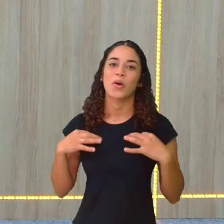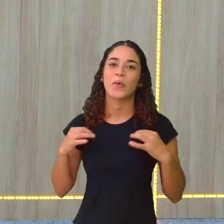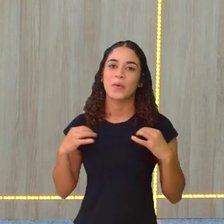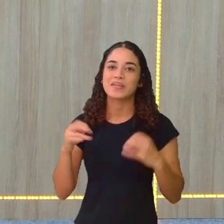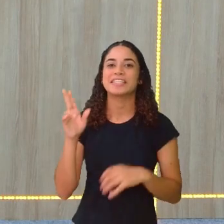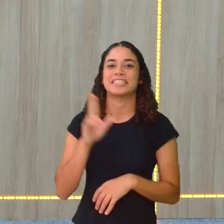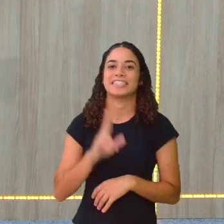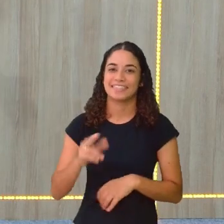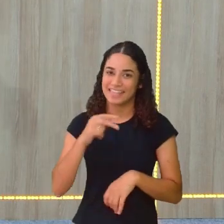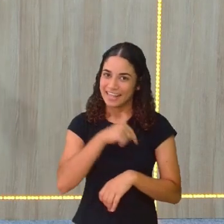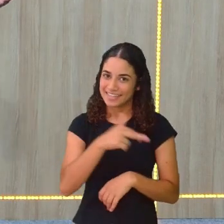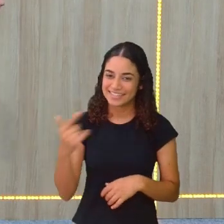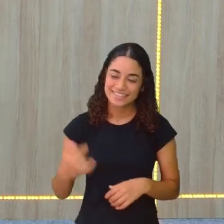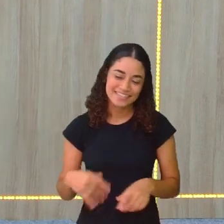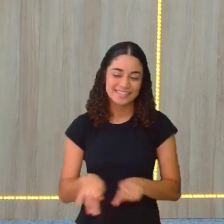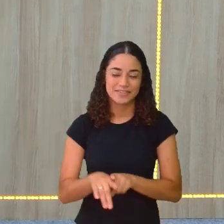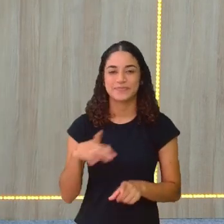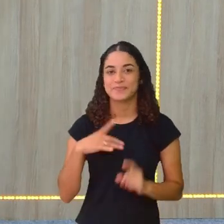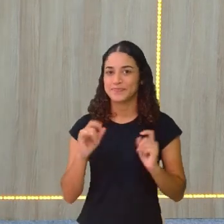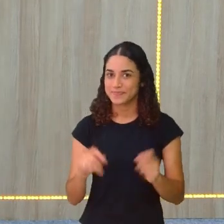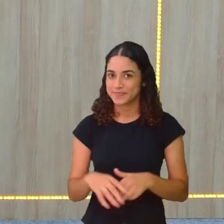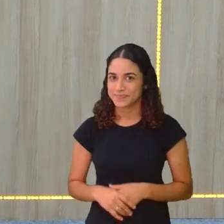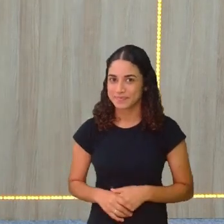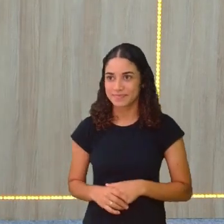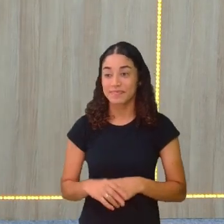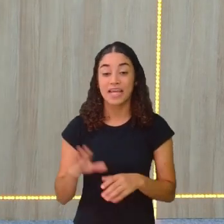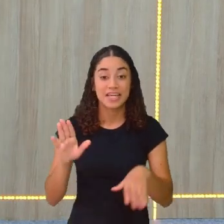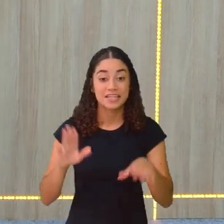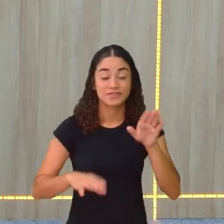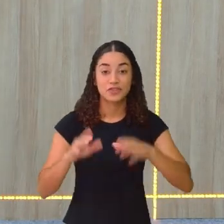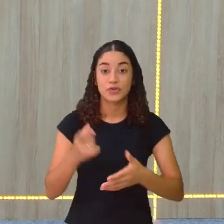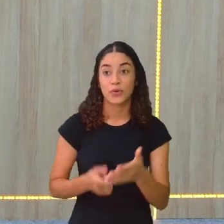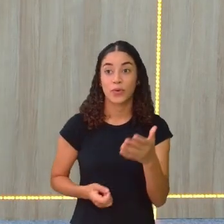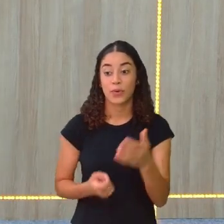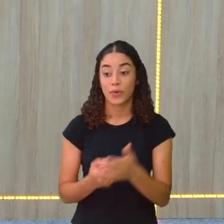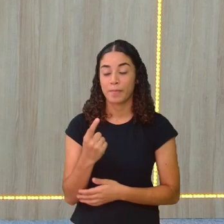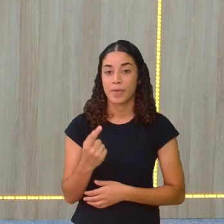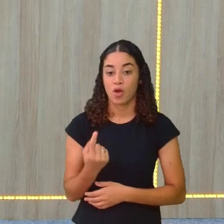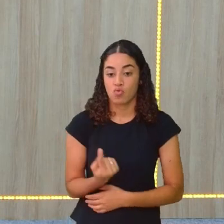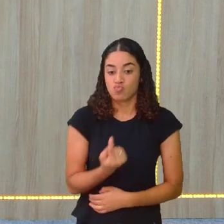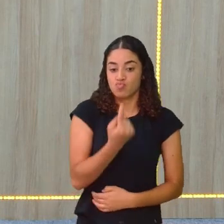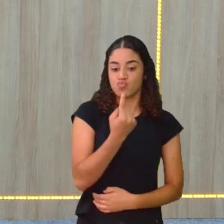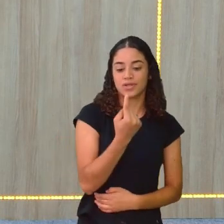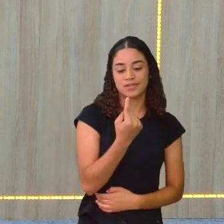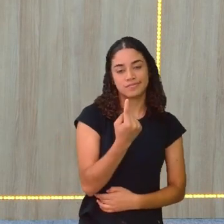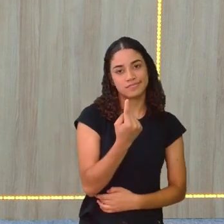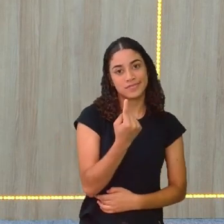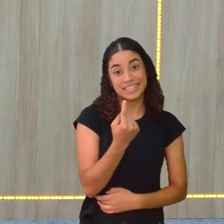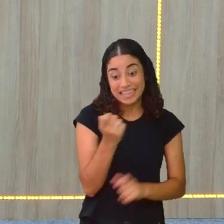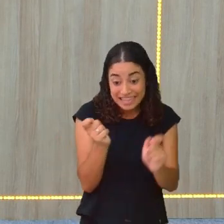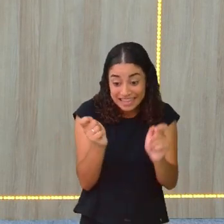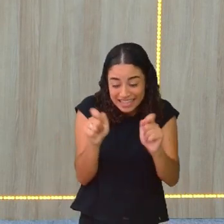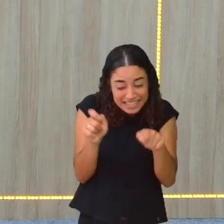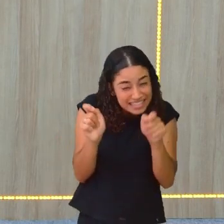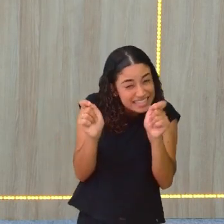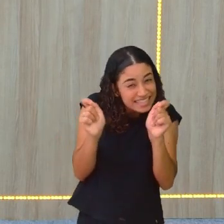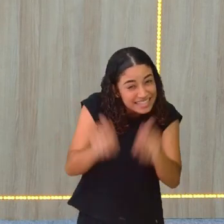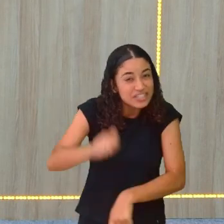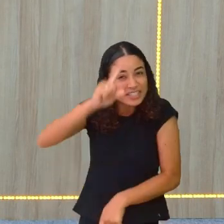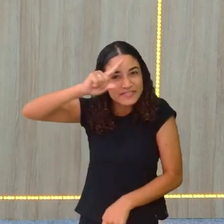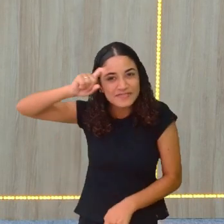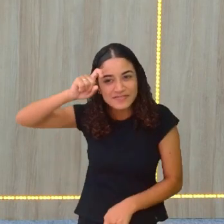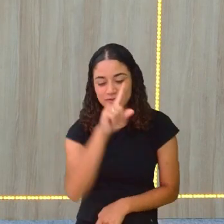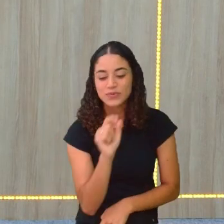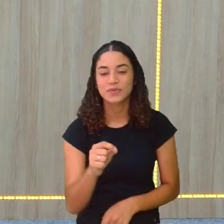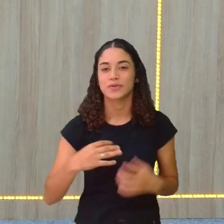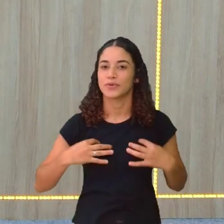E tinha uma outra, né, quando dava, né, professora, para comprar duas. Era geralmente assim, né, no meu caso eu comprava